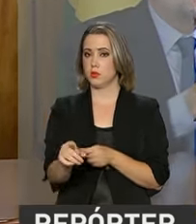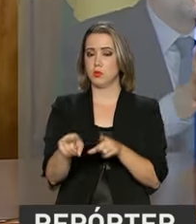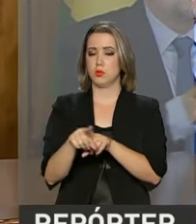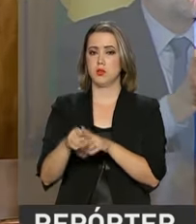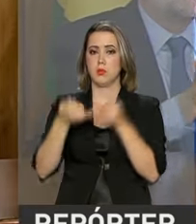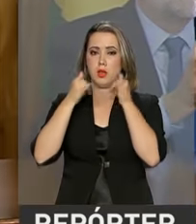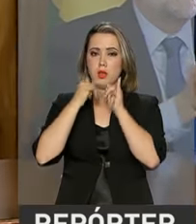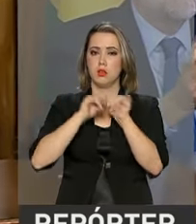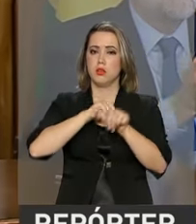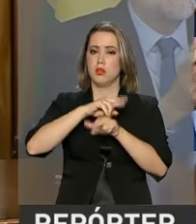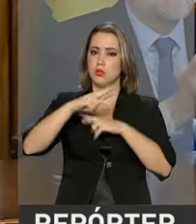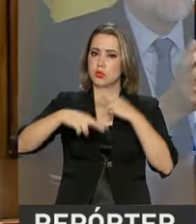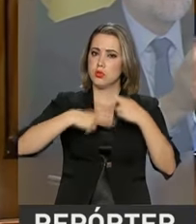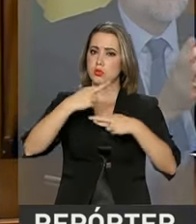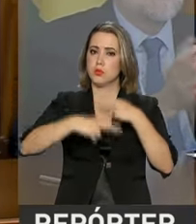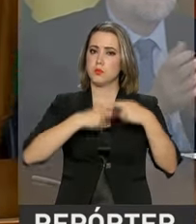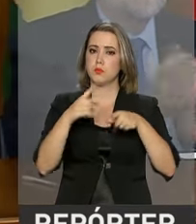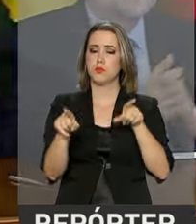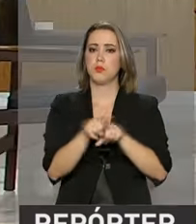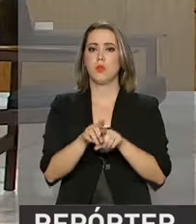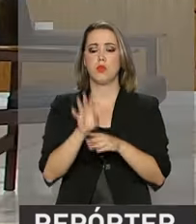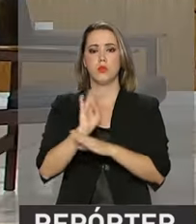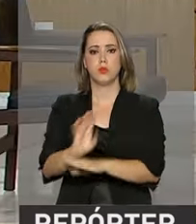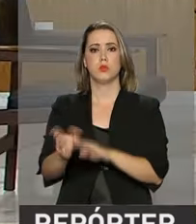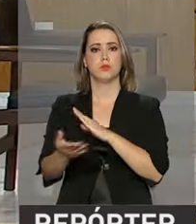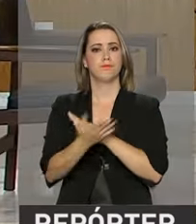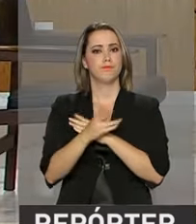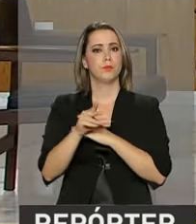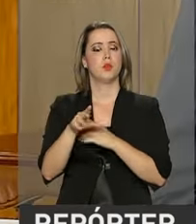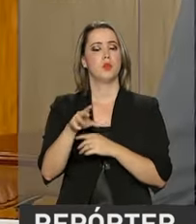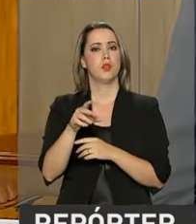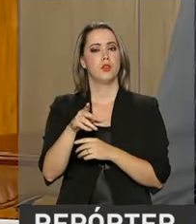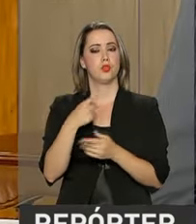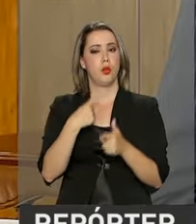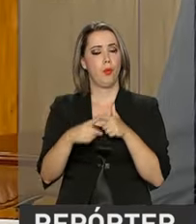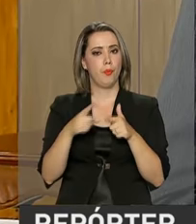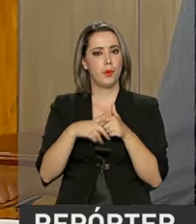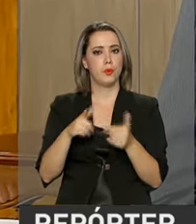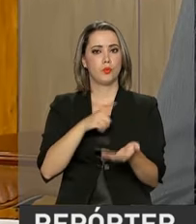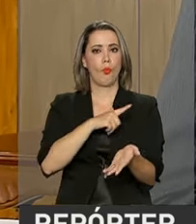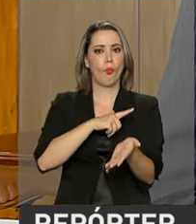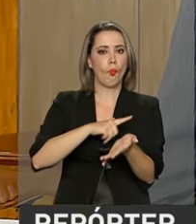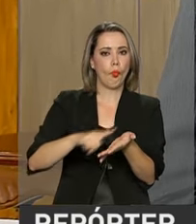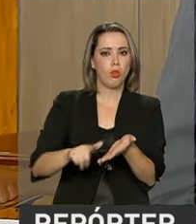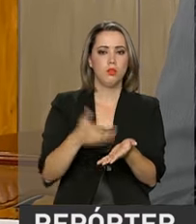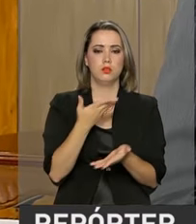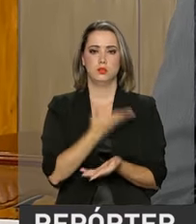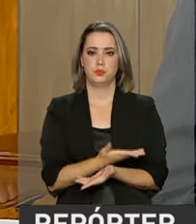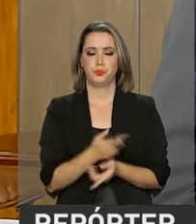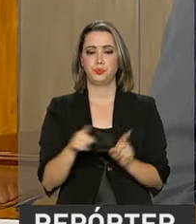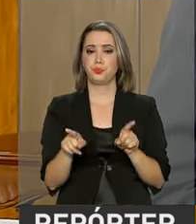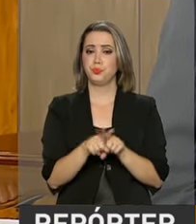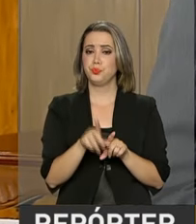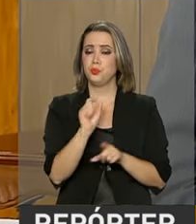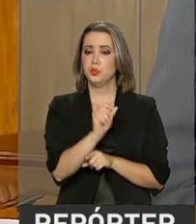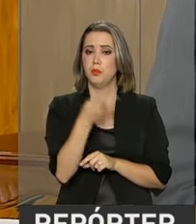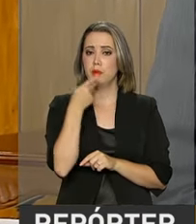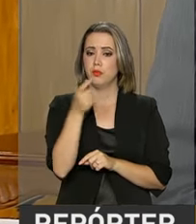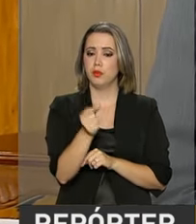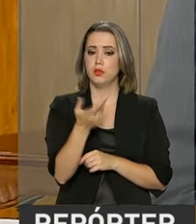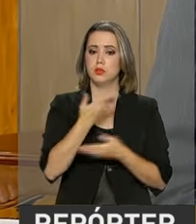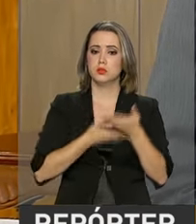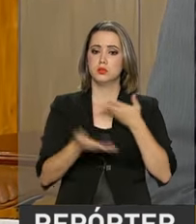energias renováveis e de convivência com a seca no semiárido michel temer mariano raroy falaram ainda sobre as